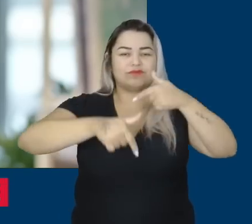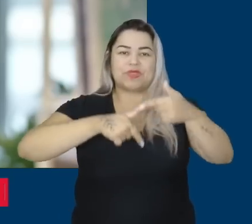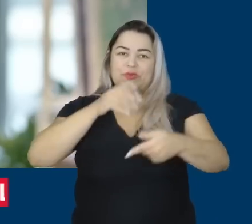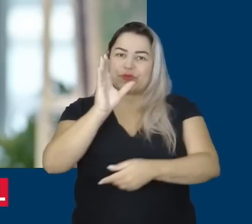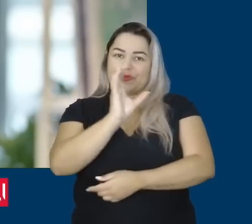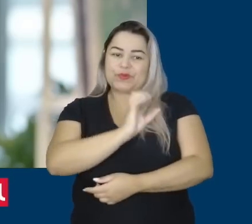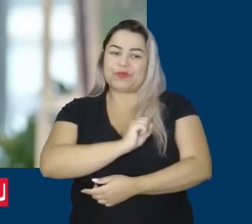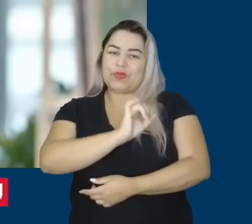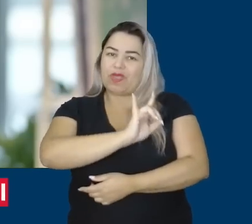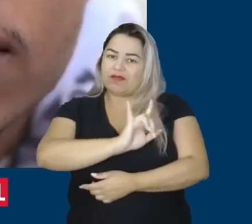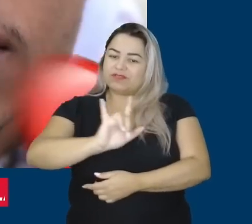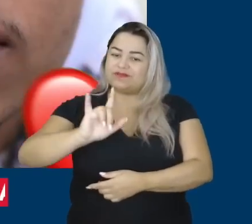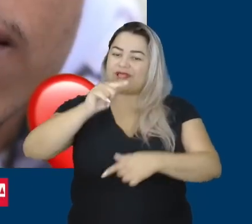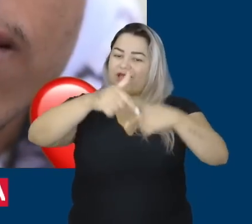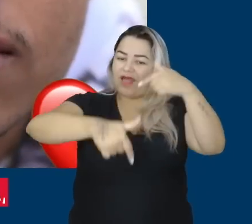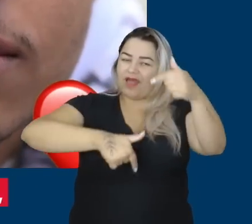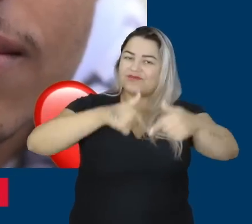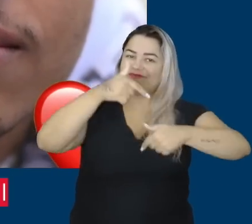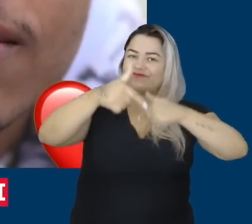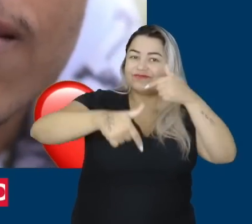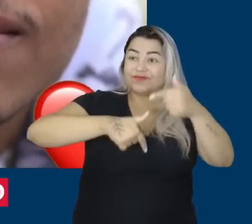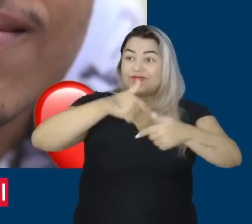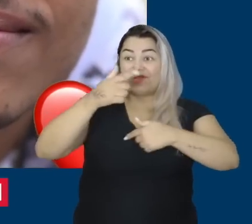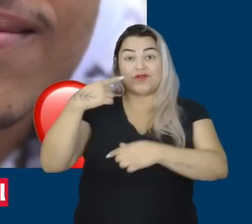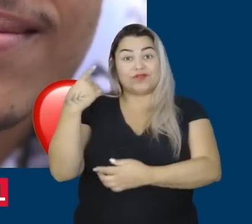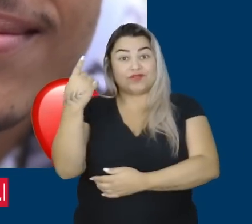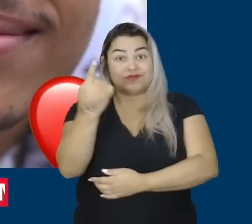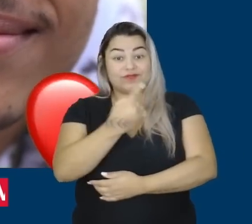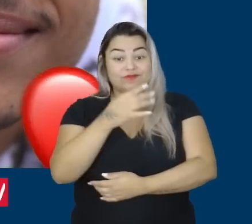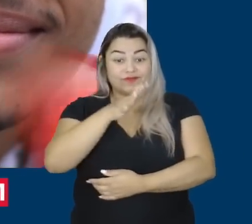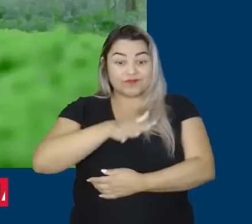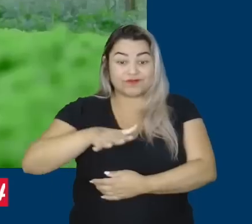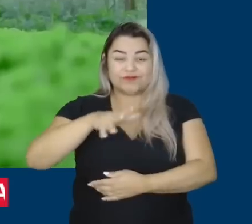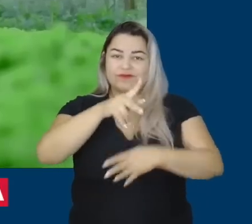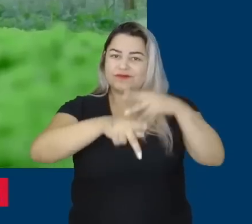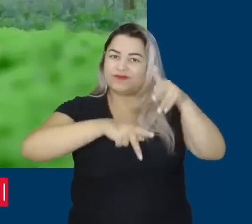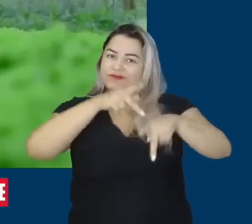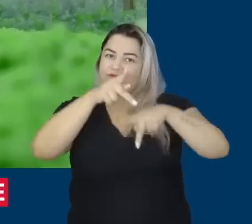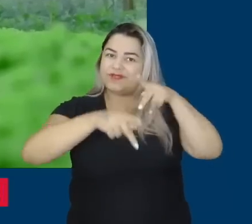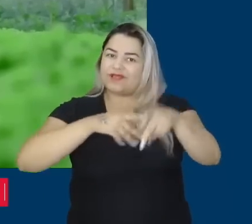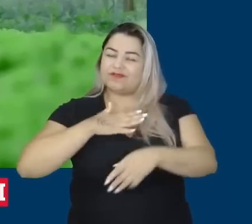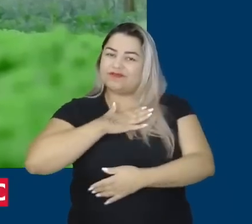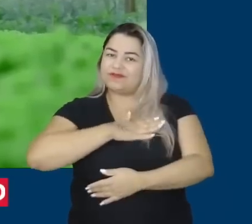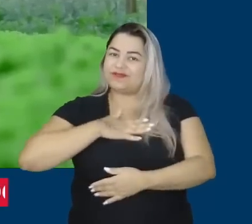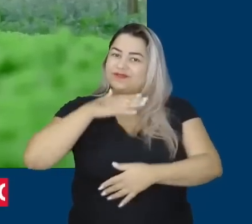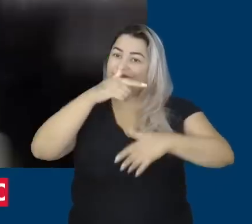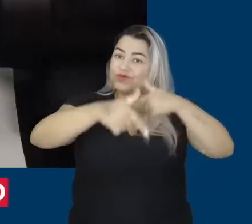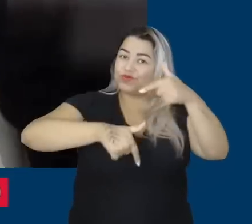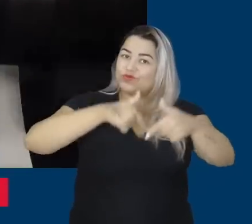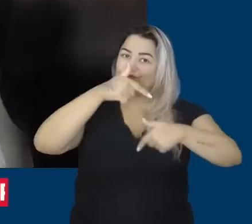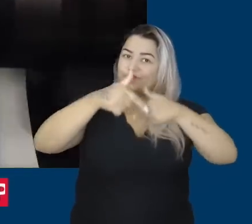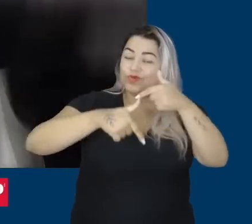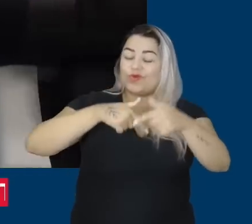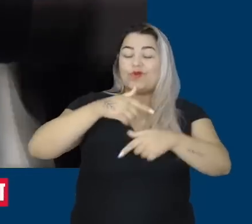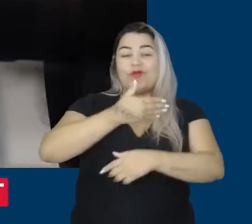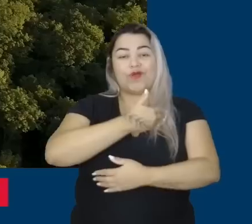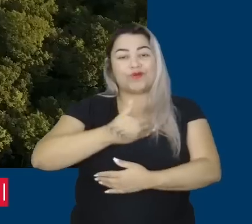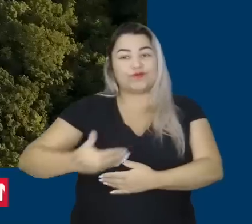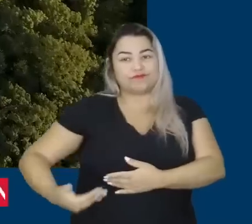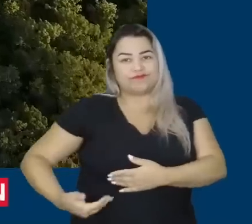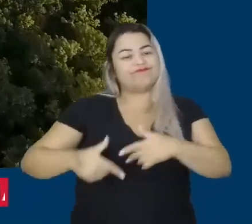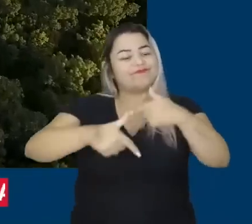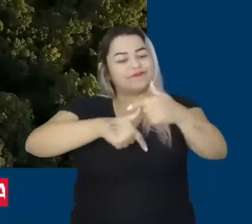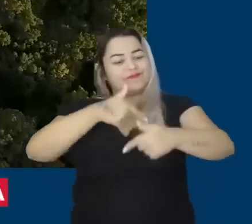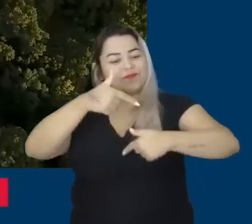amor, trabalhando, trabalhando, nosso povo tá gostando, trabalhando, trabalhando, é o governo